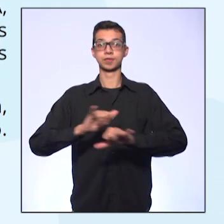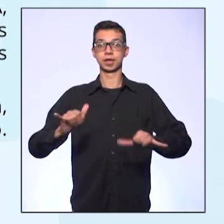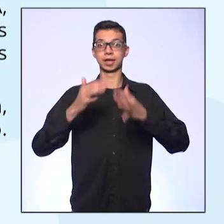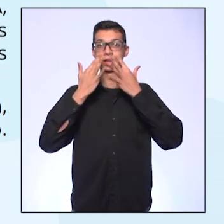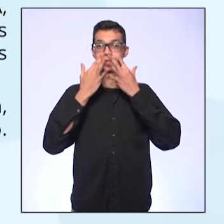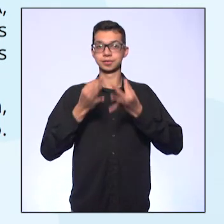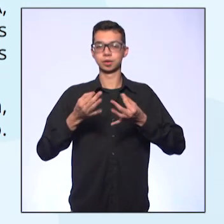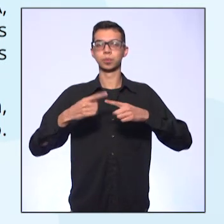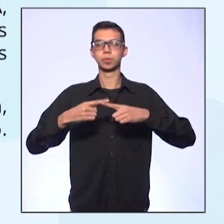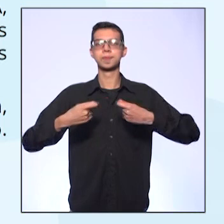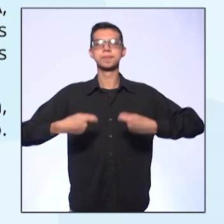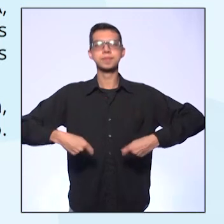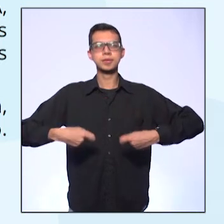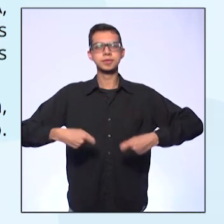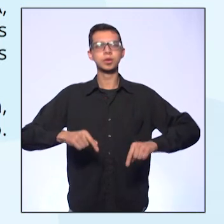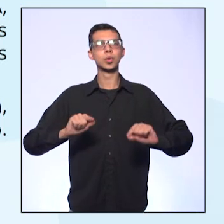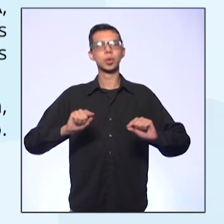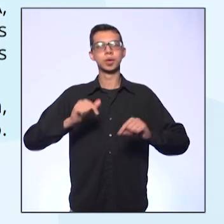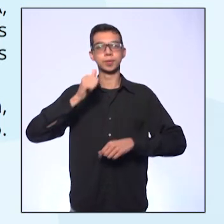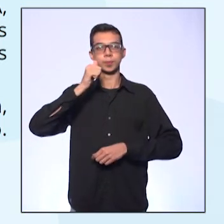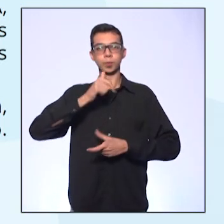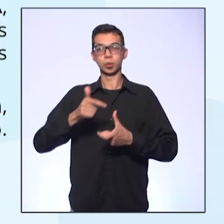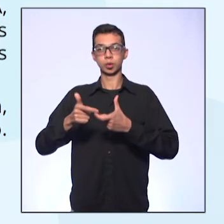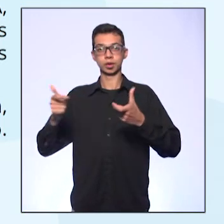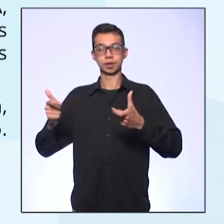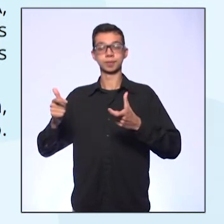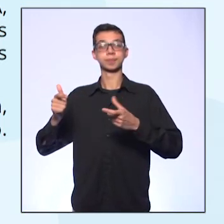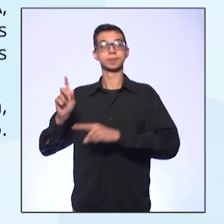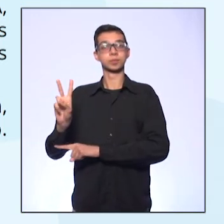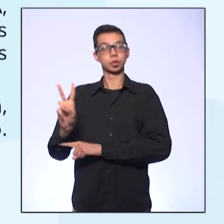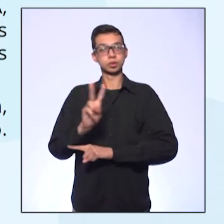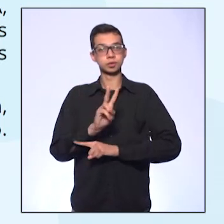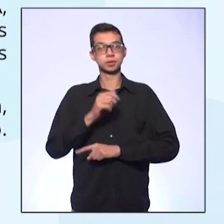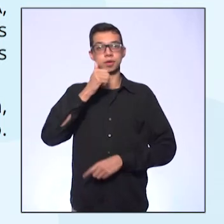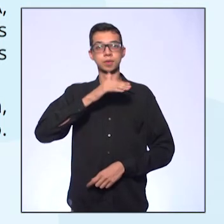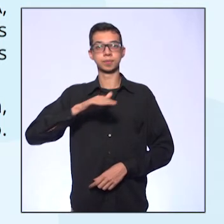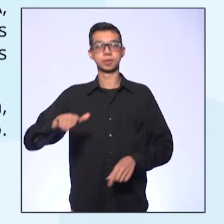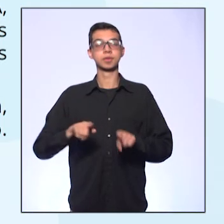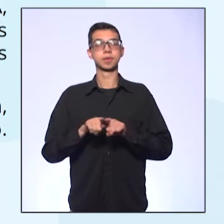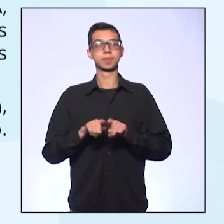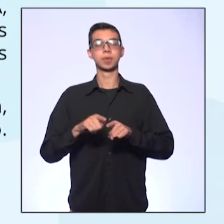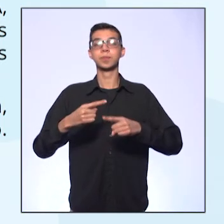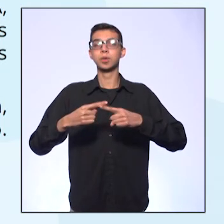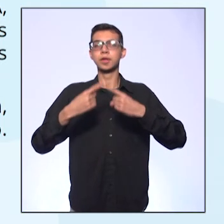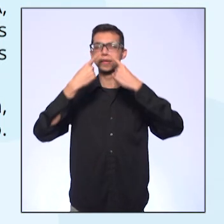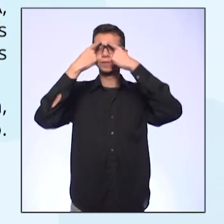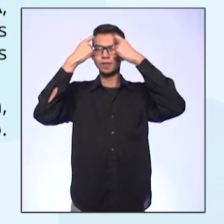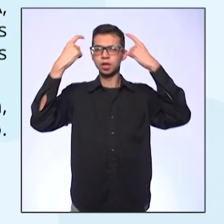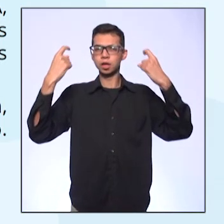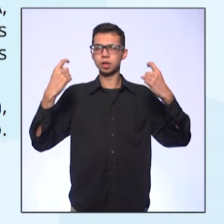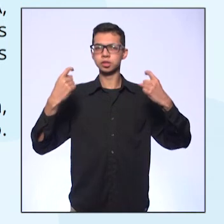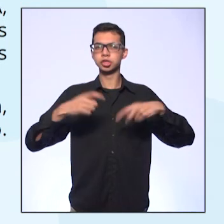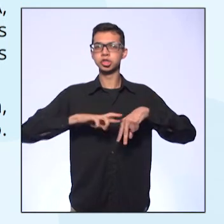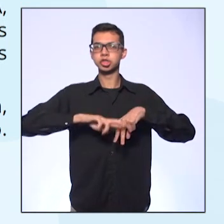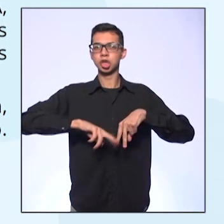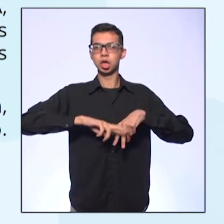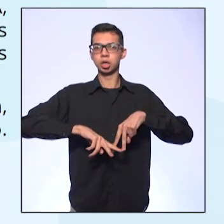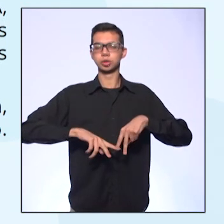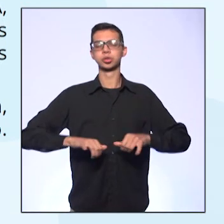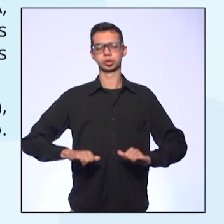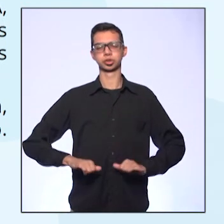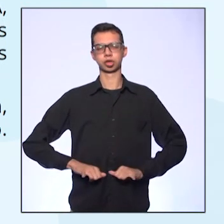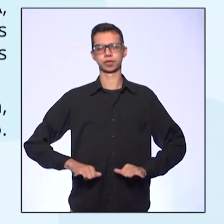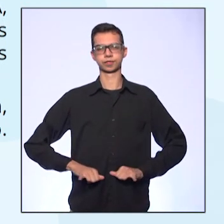a necessidade de proteger mulheres e meninas, sobretudo em relação à violência baseada em gênero. De acordo